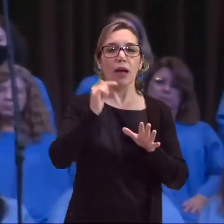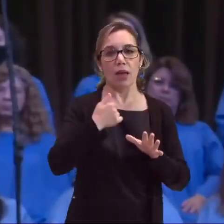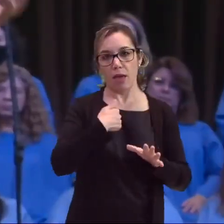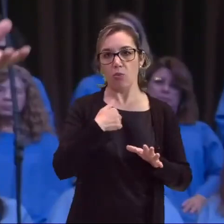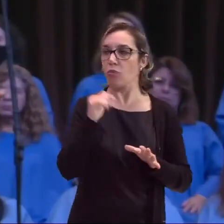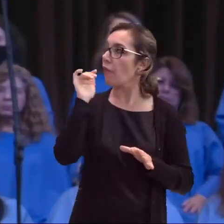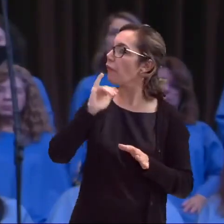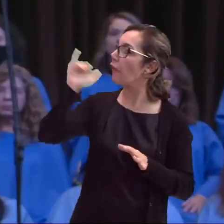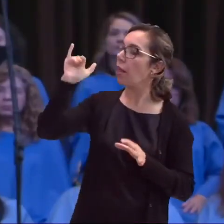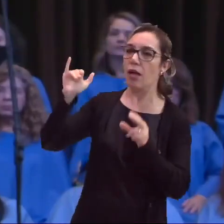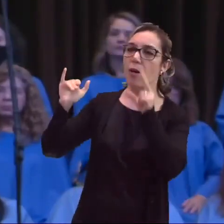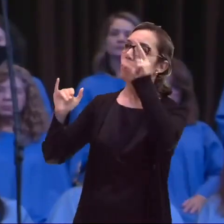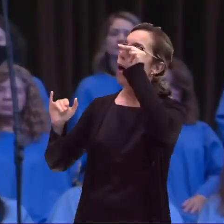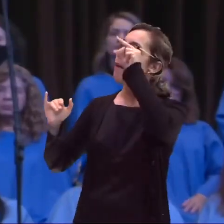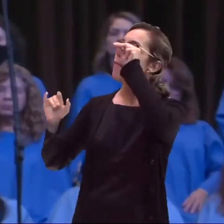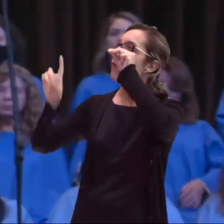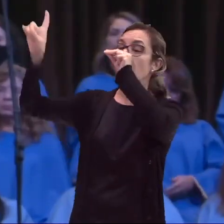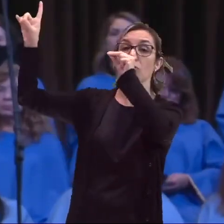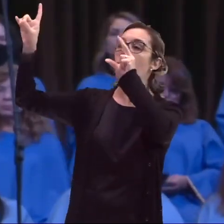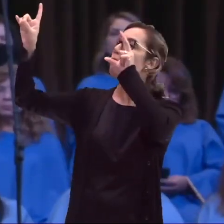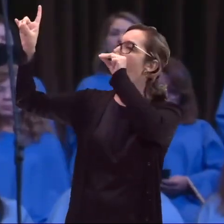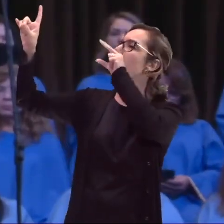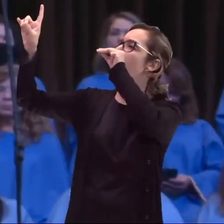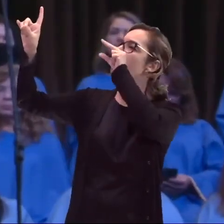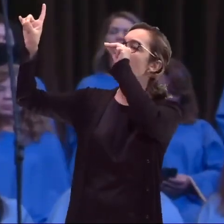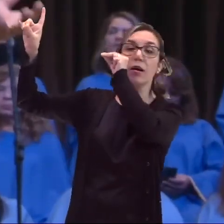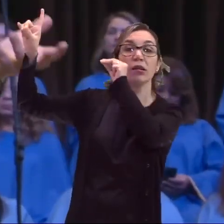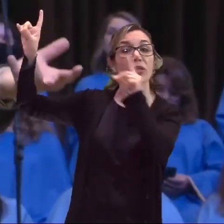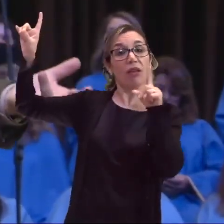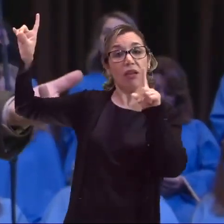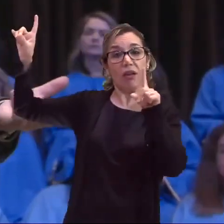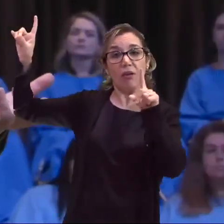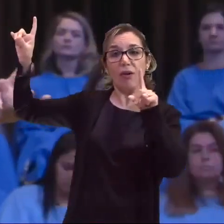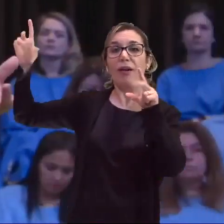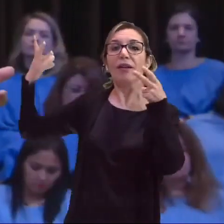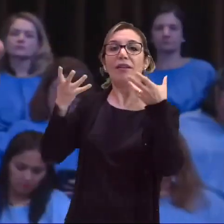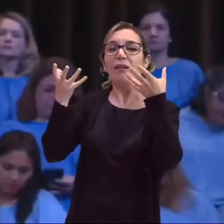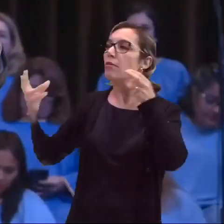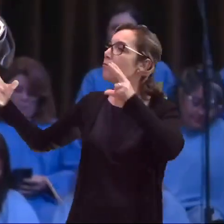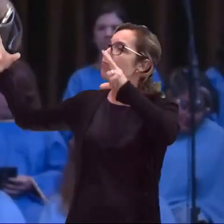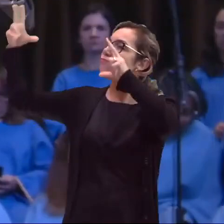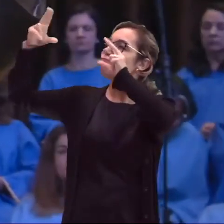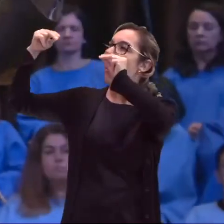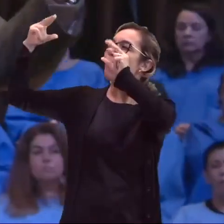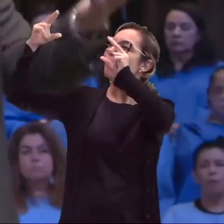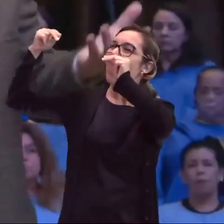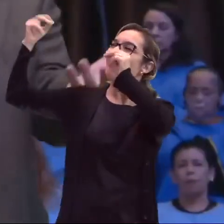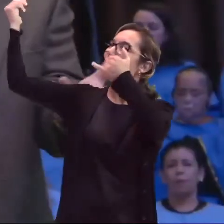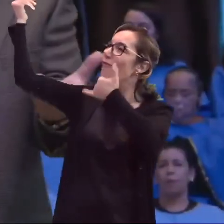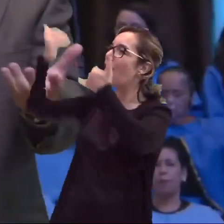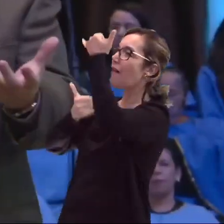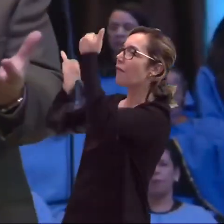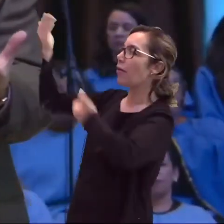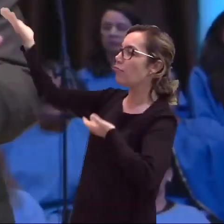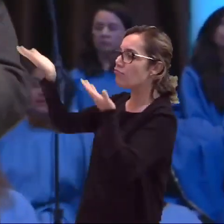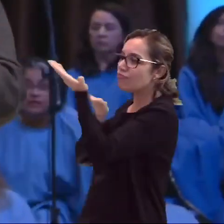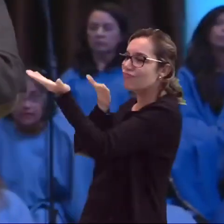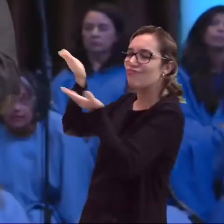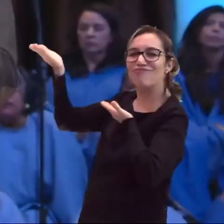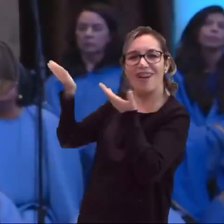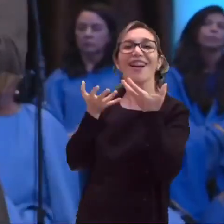passa a ser um diálogo onde as Coisas extraordinárias e começam a ser revelados